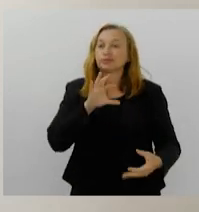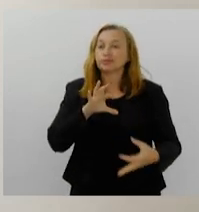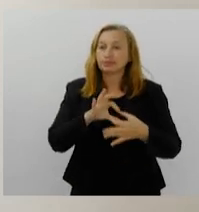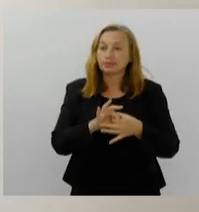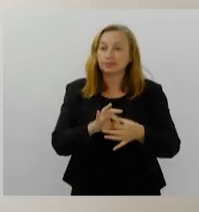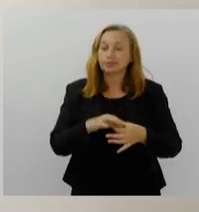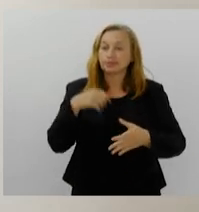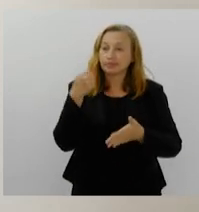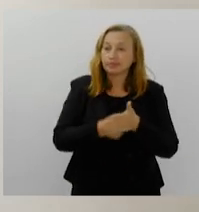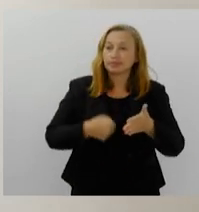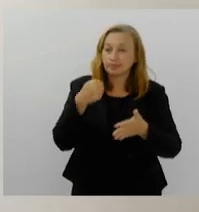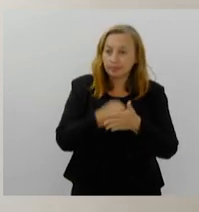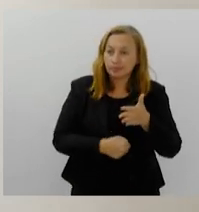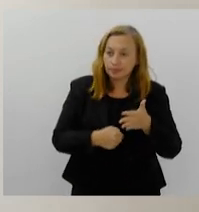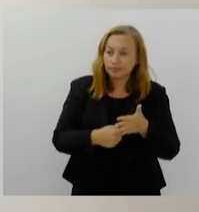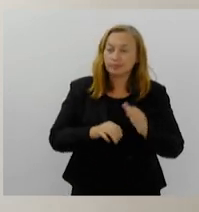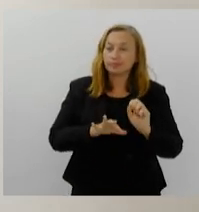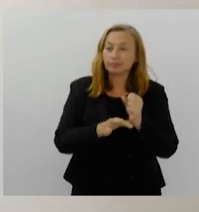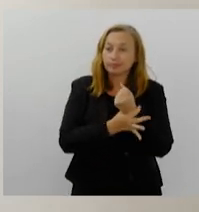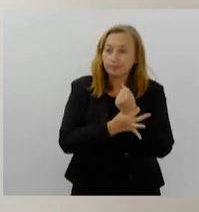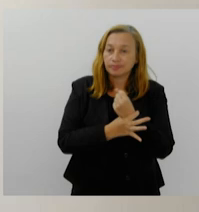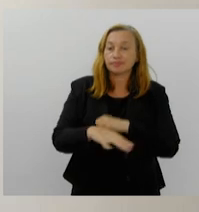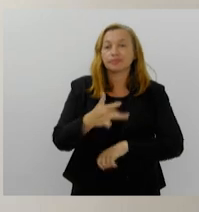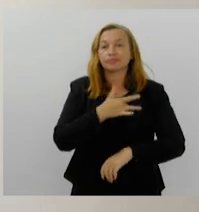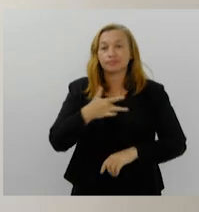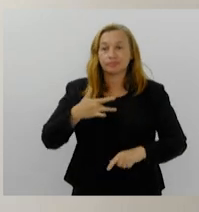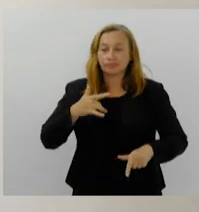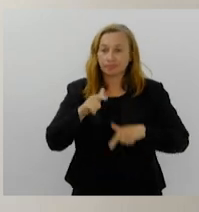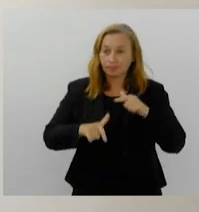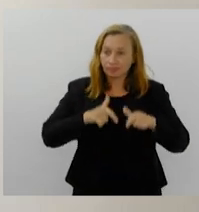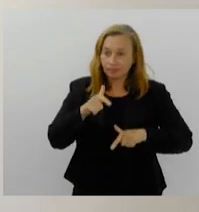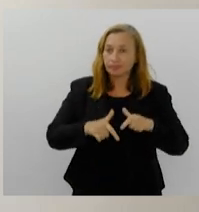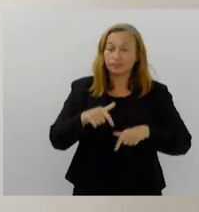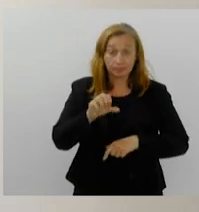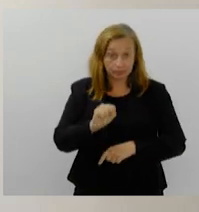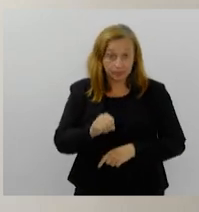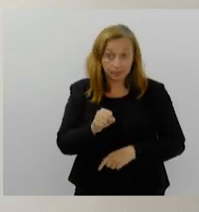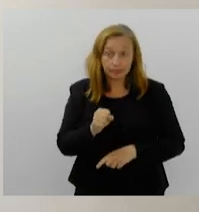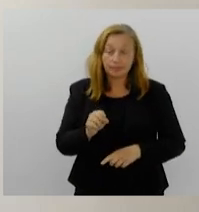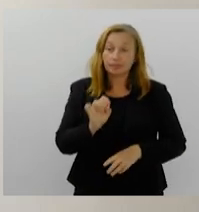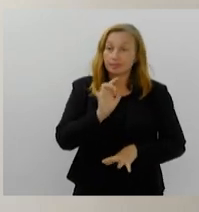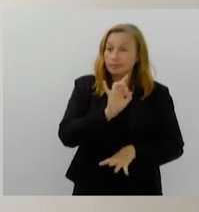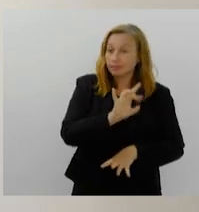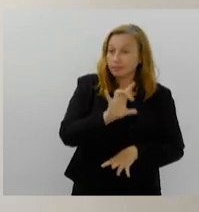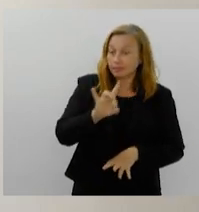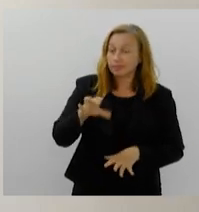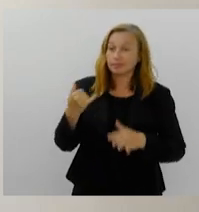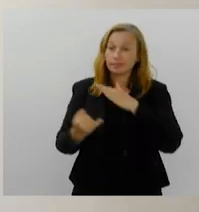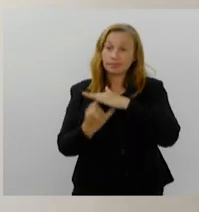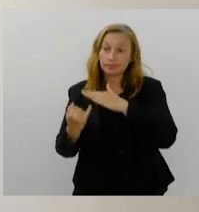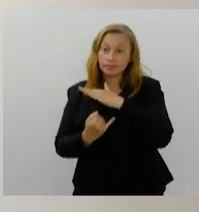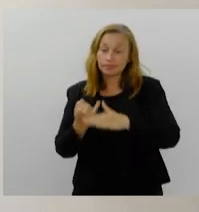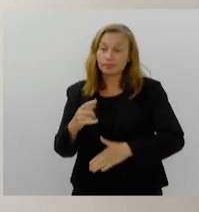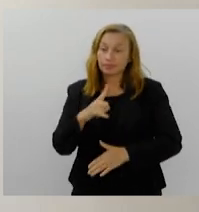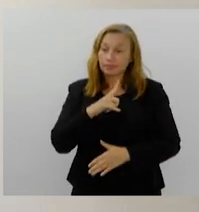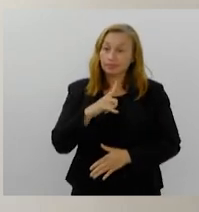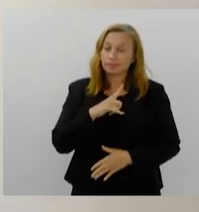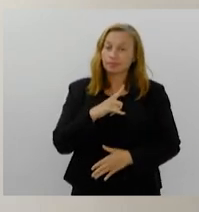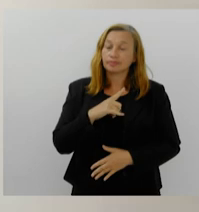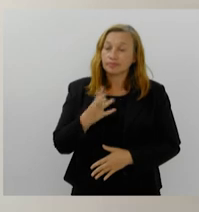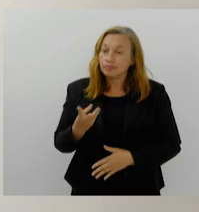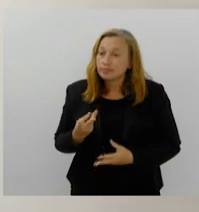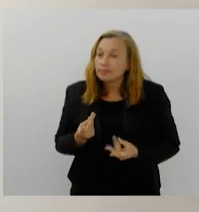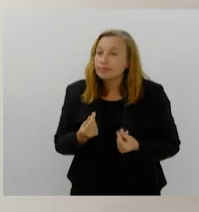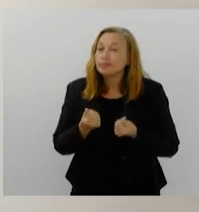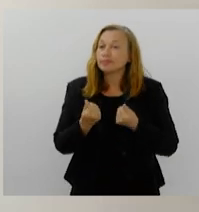da luta pela segurança e saúde no trabalho. Sim, porque cabe às instituições que têm como essência da